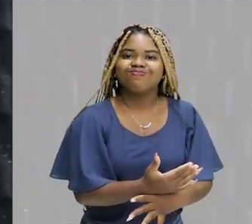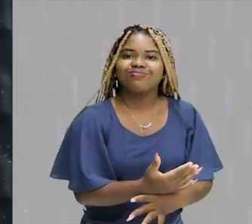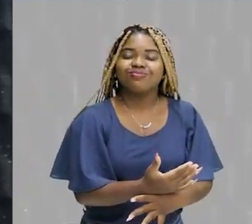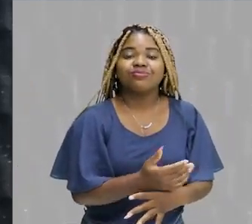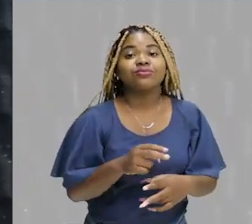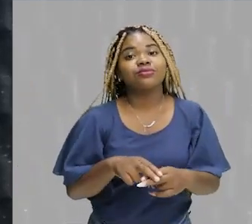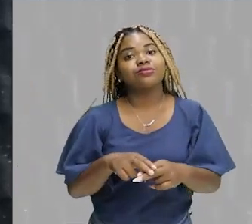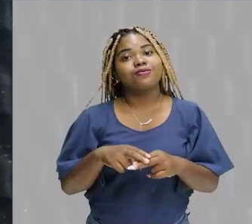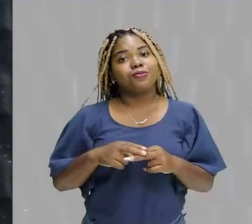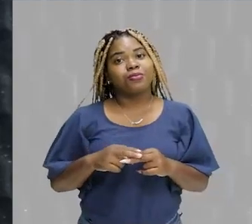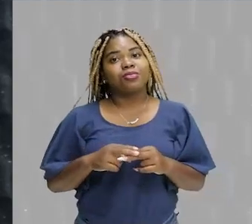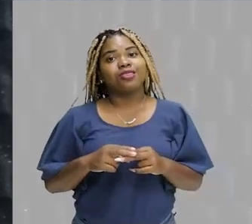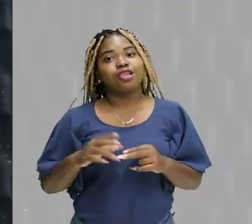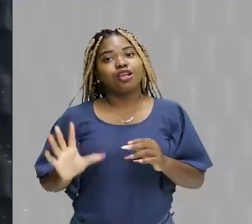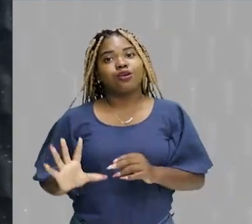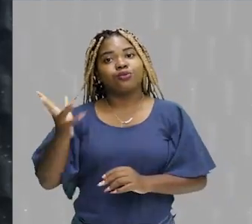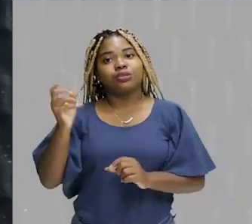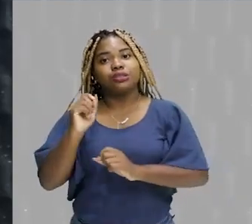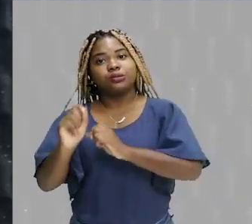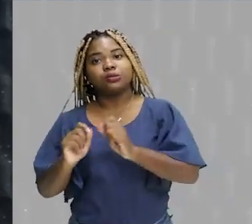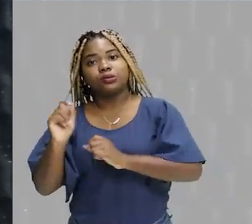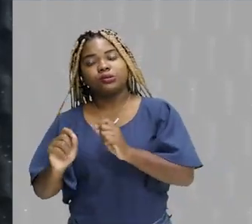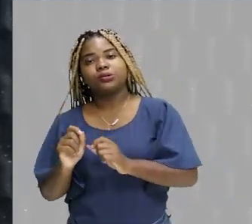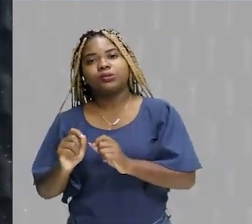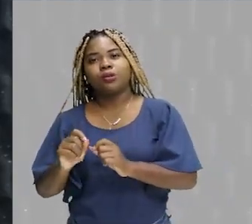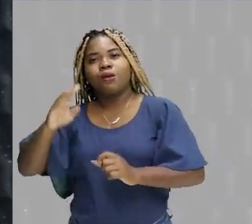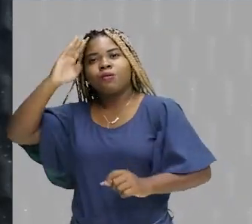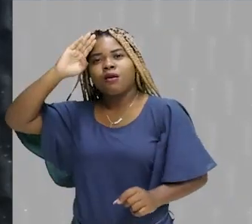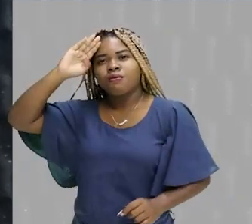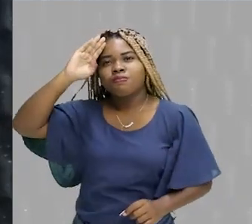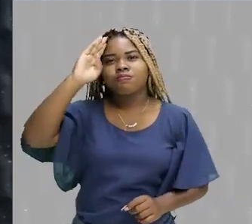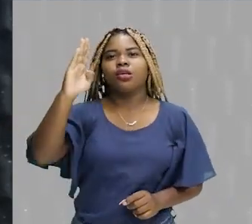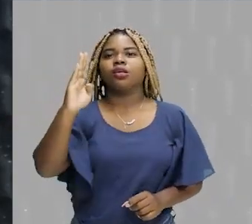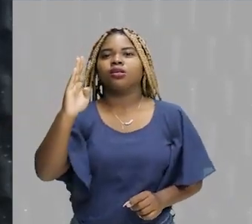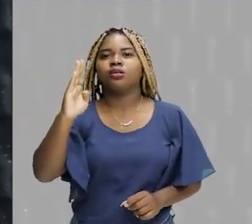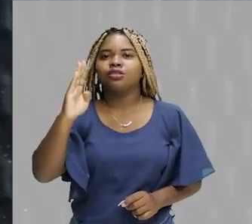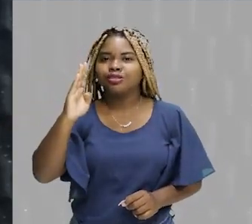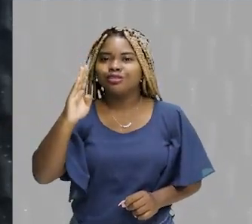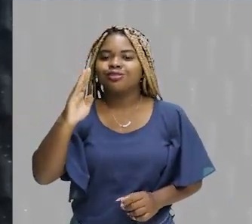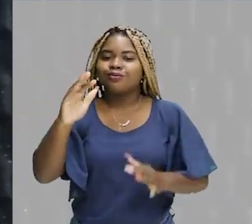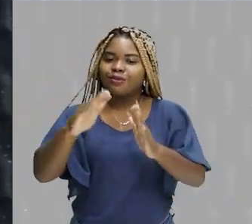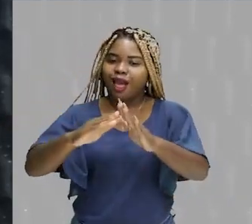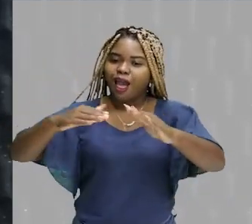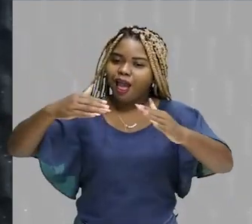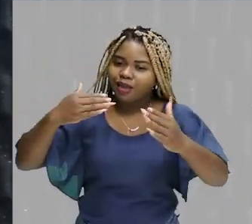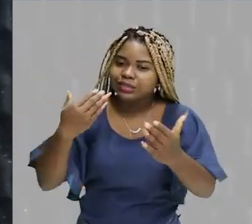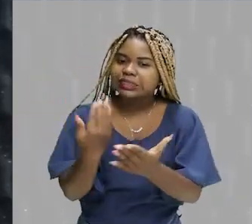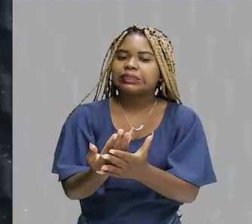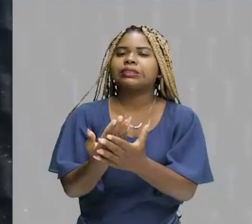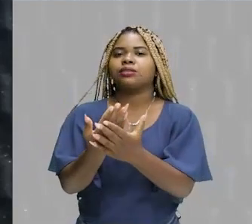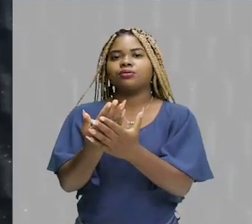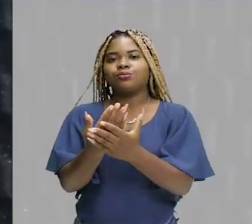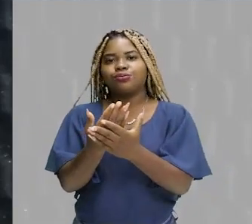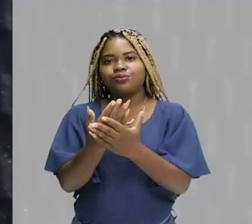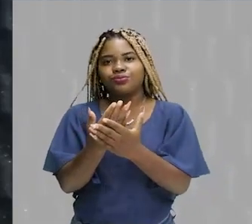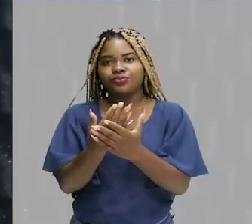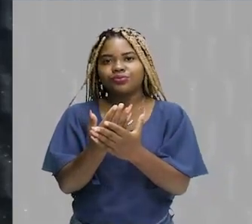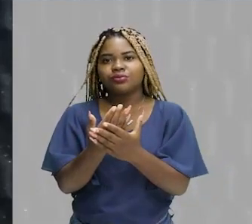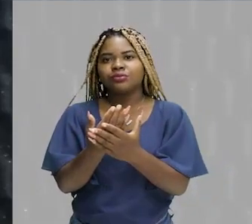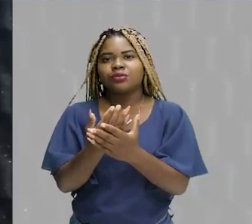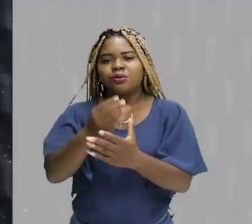meus queridos, surgiu uma das principais escolas, uma das